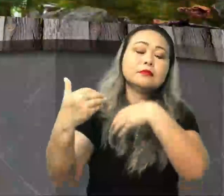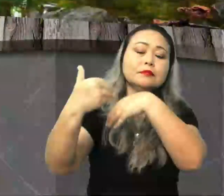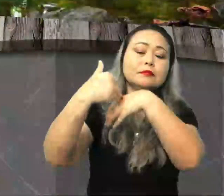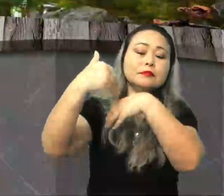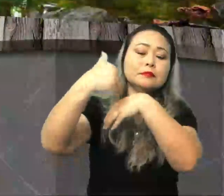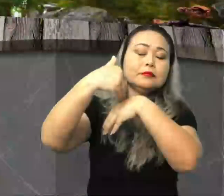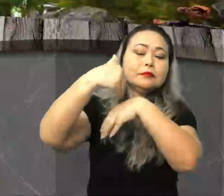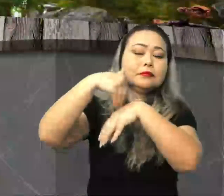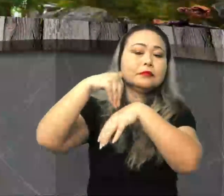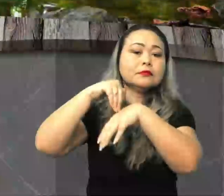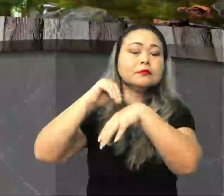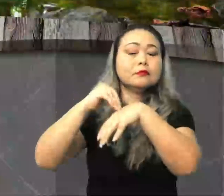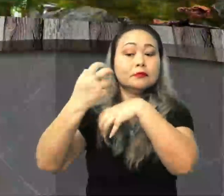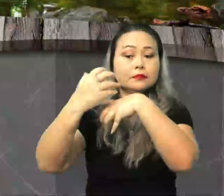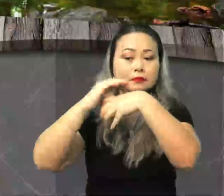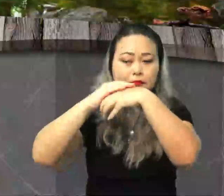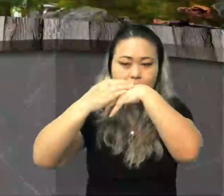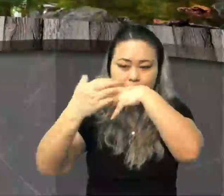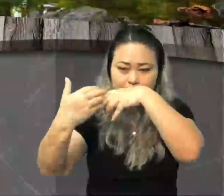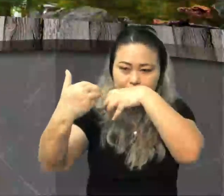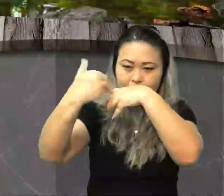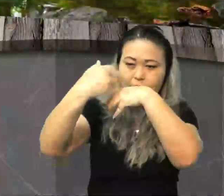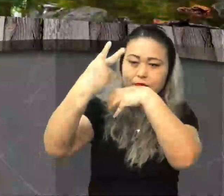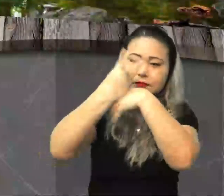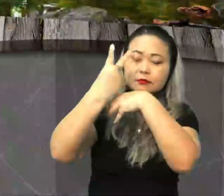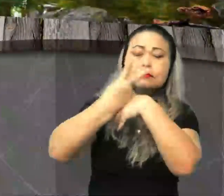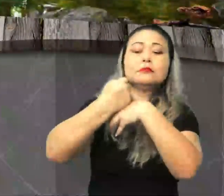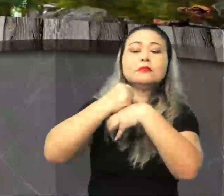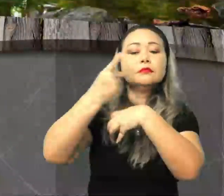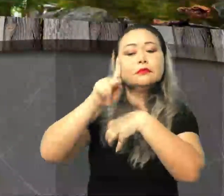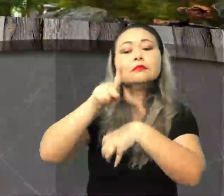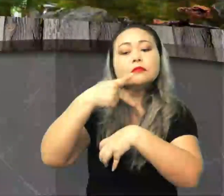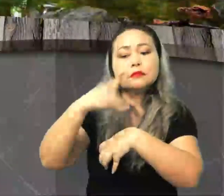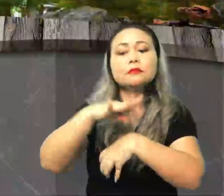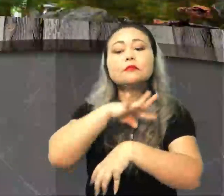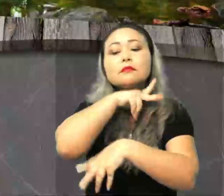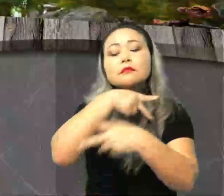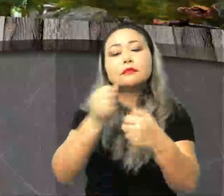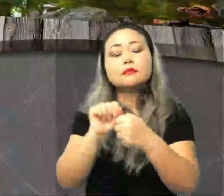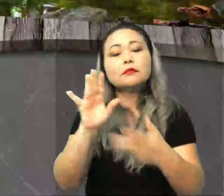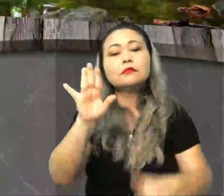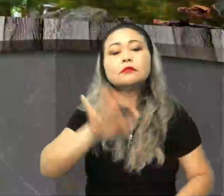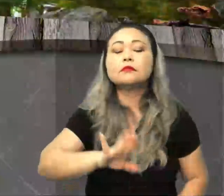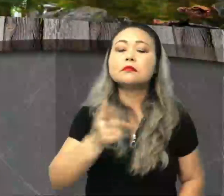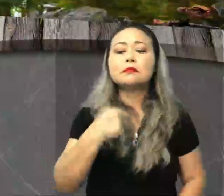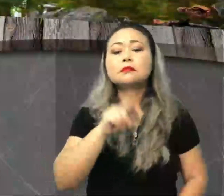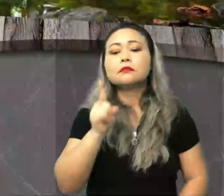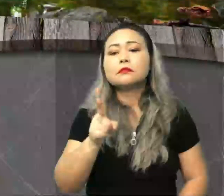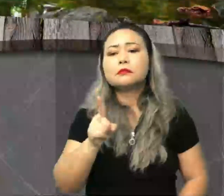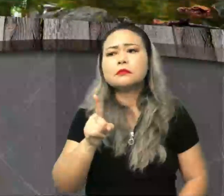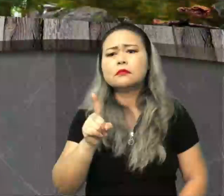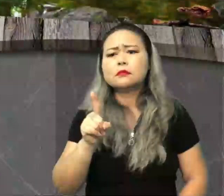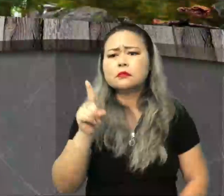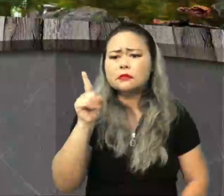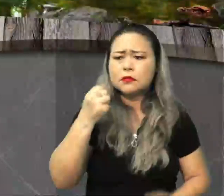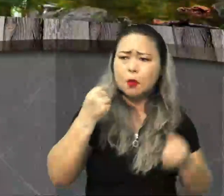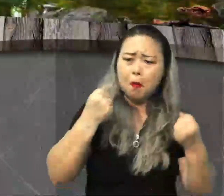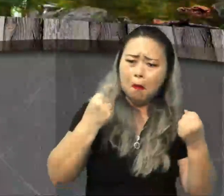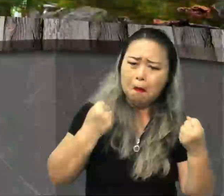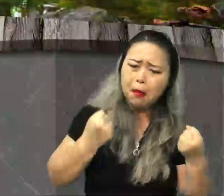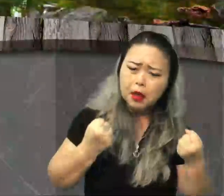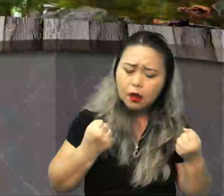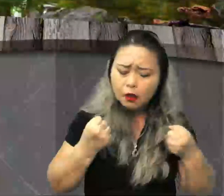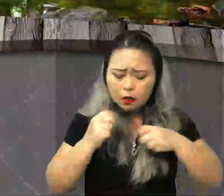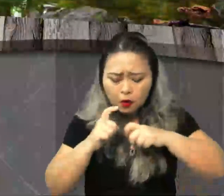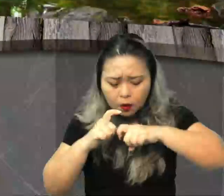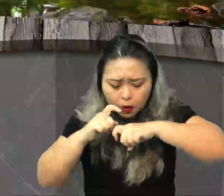protegido, abrigado, serve como proteção mesmo para esses animais, tá? Tem gente que pensa assim, deve ser um peso, né, carregar,